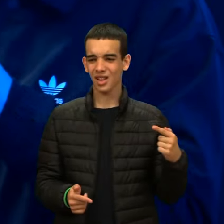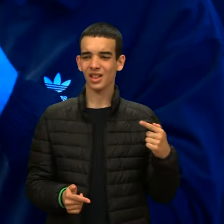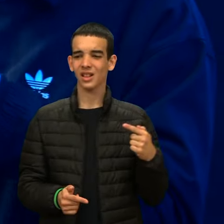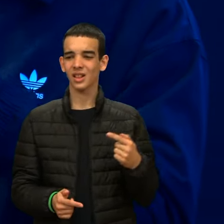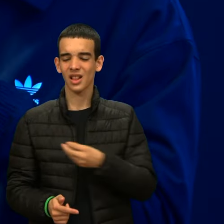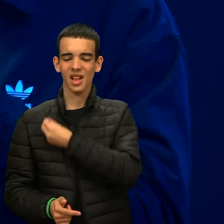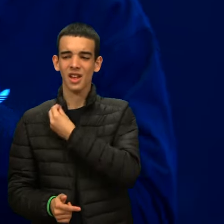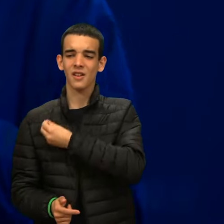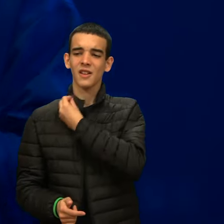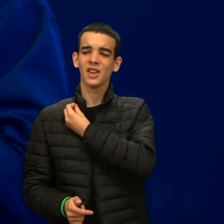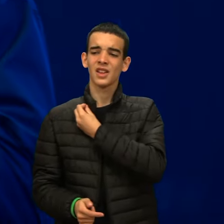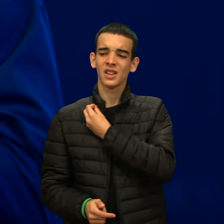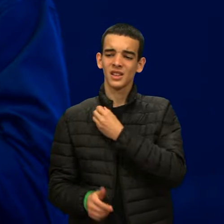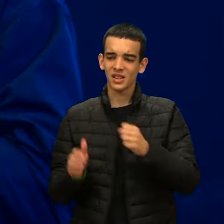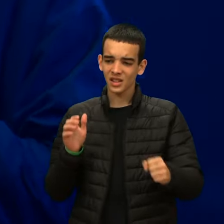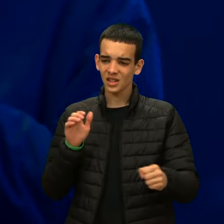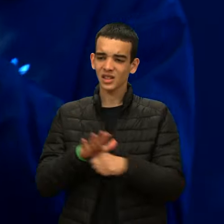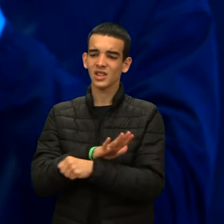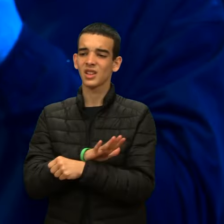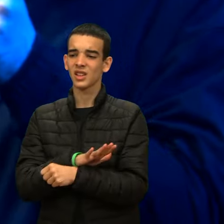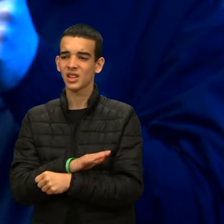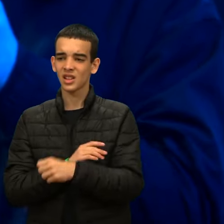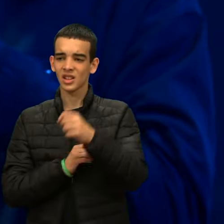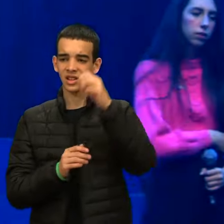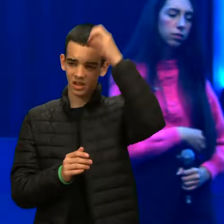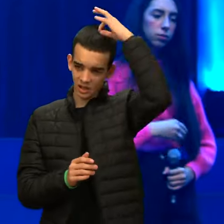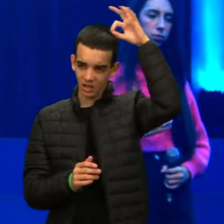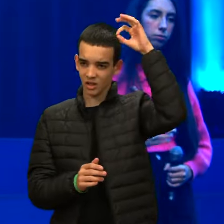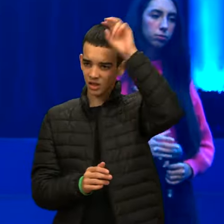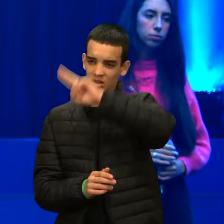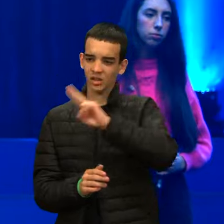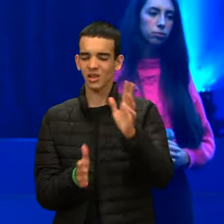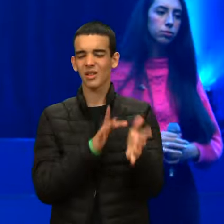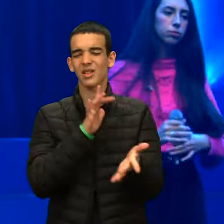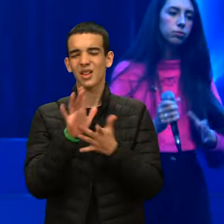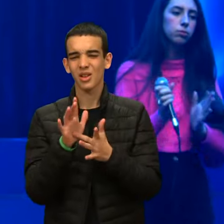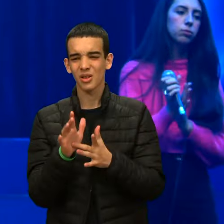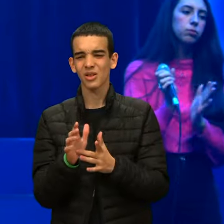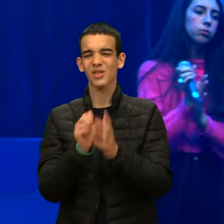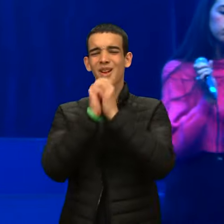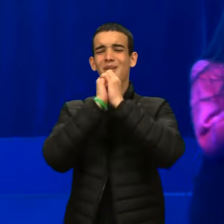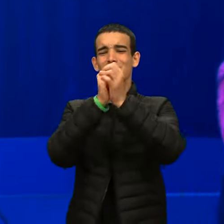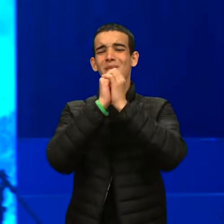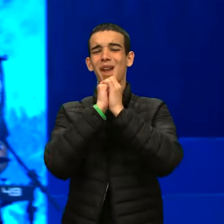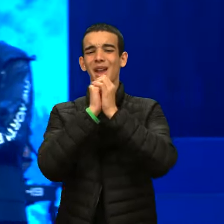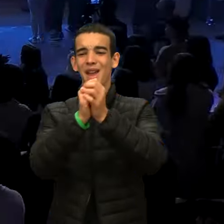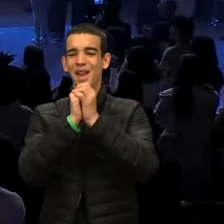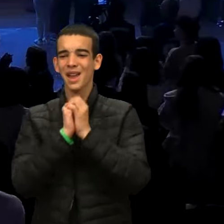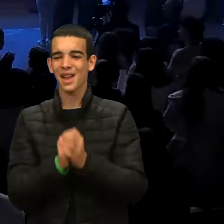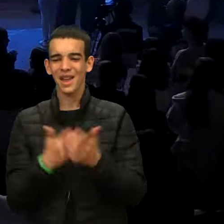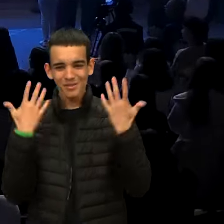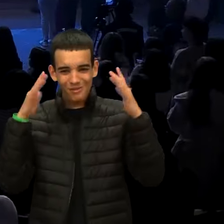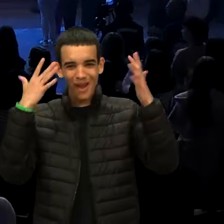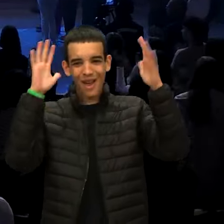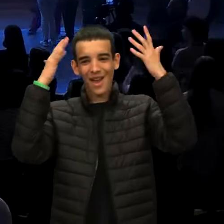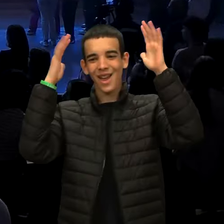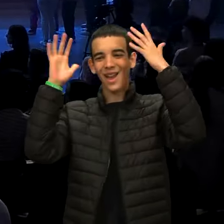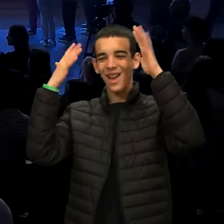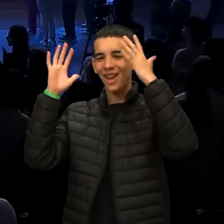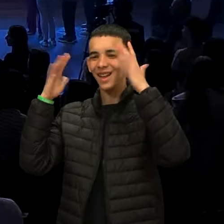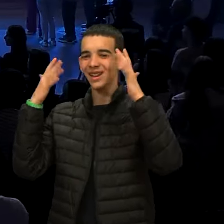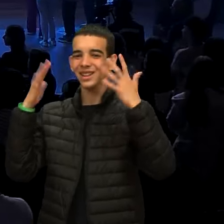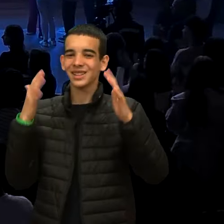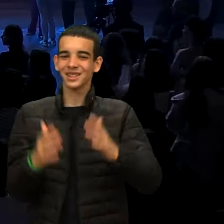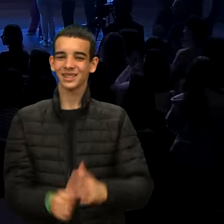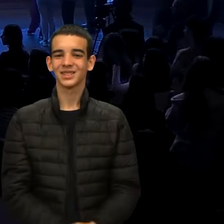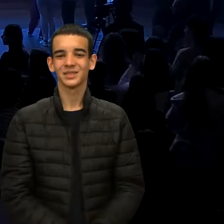integridade, Deus. Em nome de Jesus. Amém, amém. Você pode aplaudir ao Senhor bem alto, bem forte. Bênção.